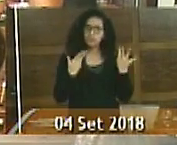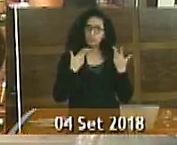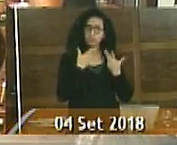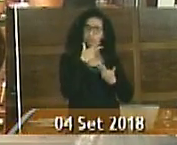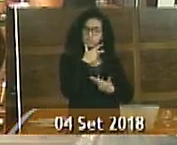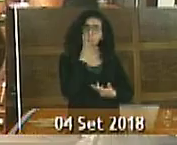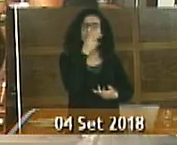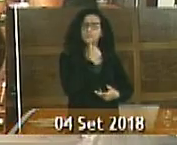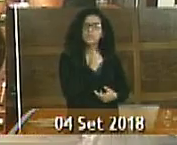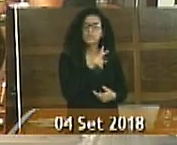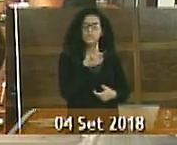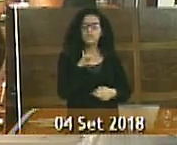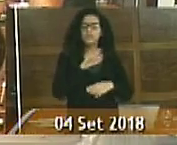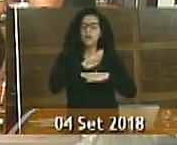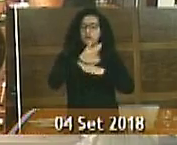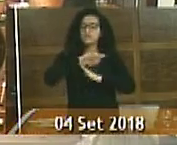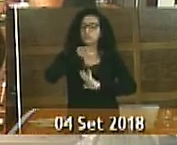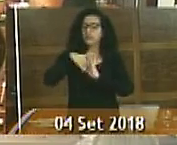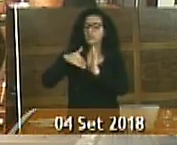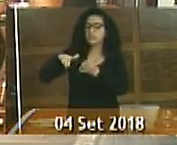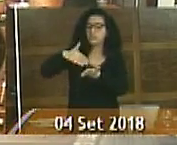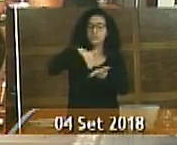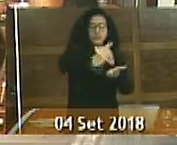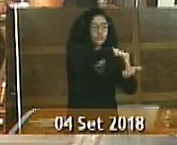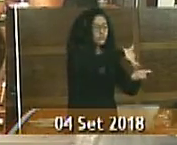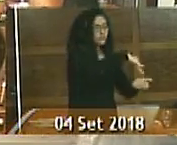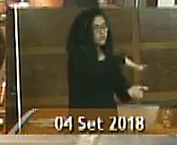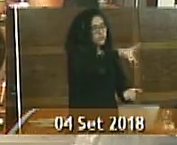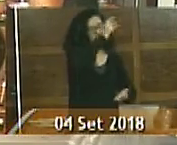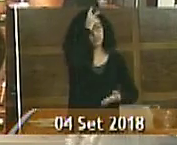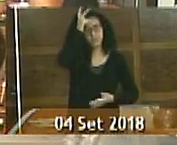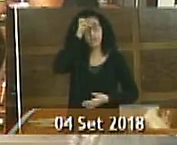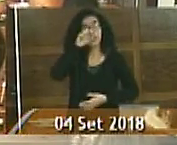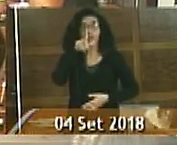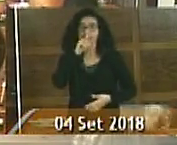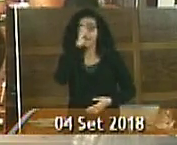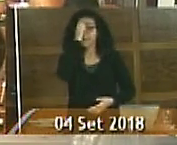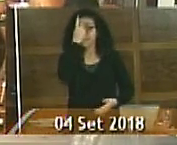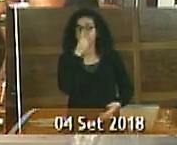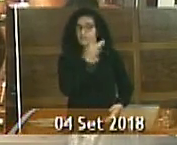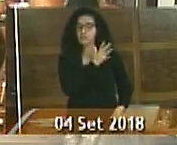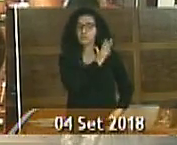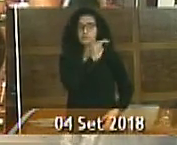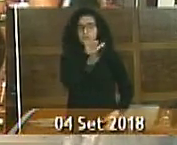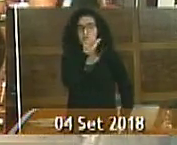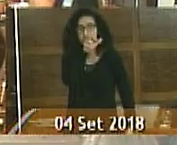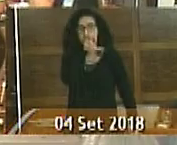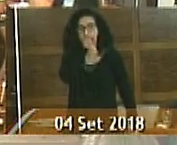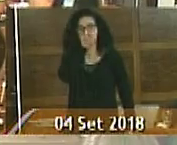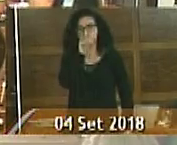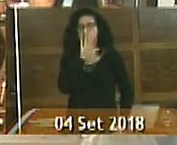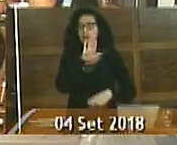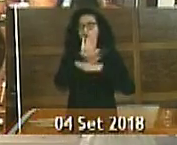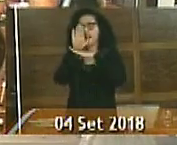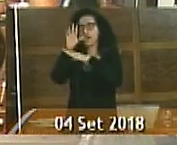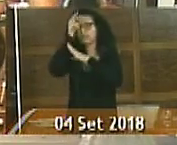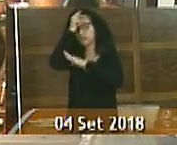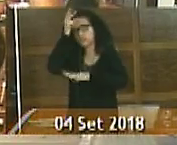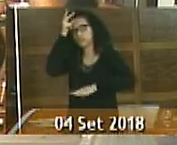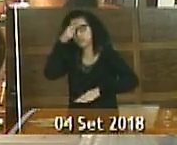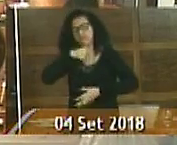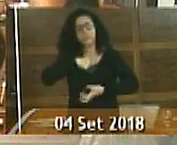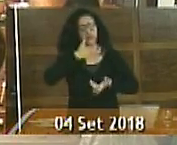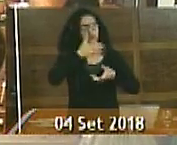ajudar a toda a secretaria do município. Essa é a ideia do comandante Jairo, ajudar o município de Angra dos Reis. Quero